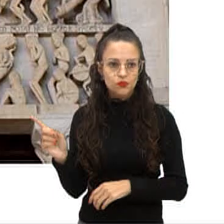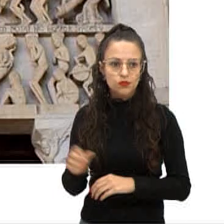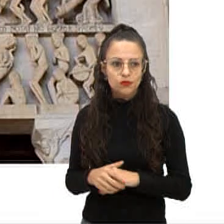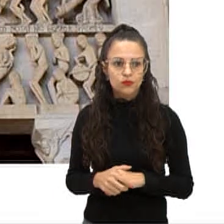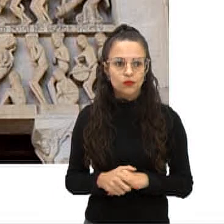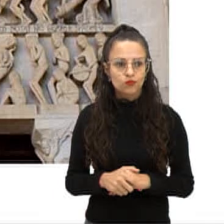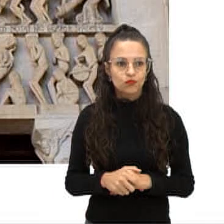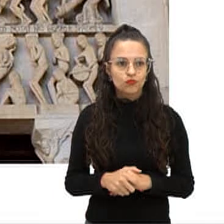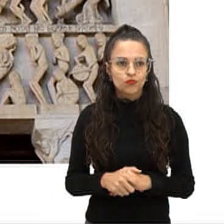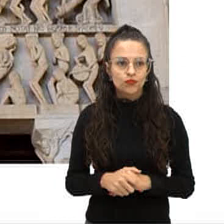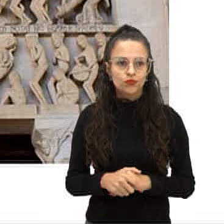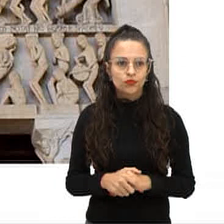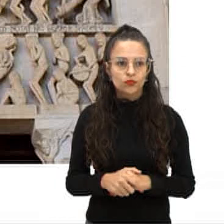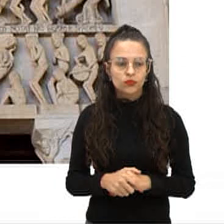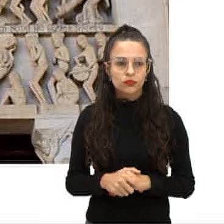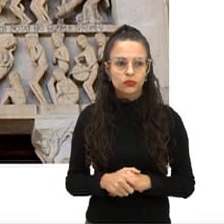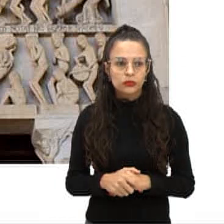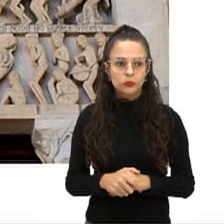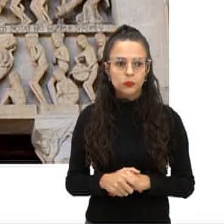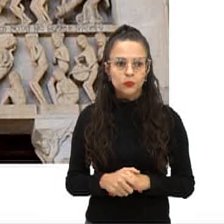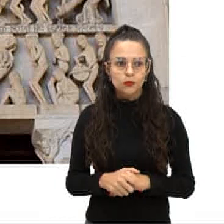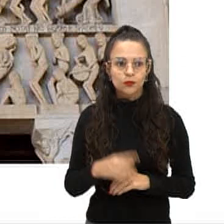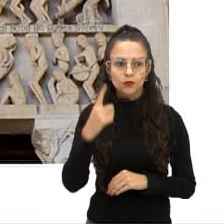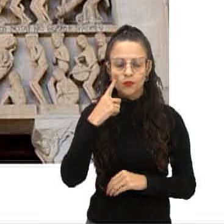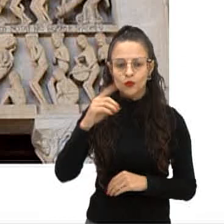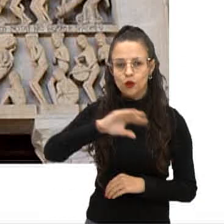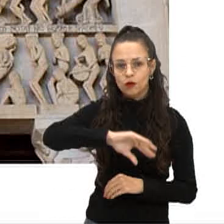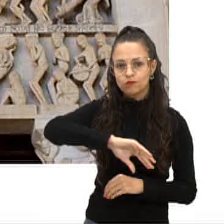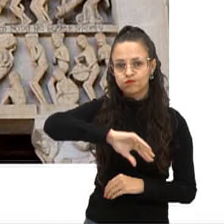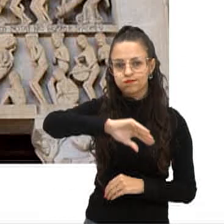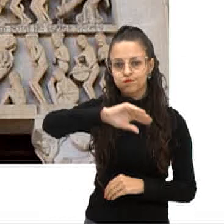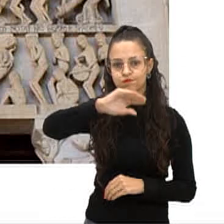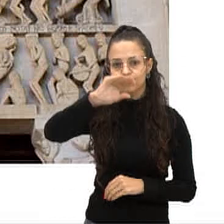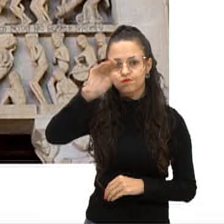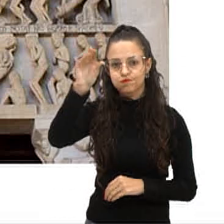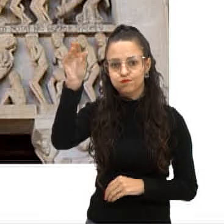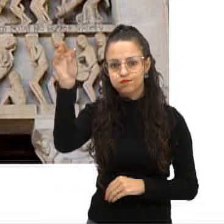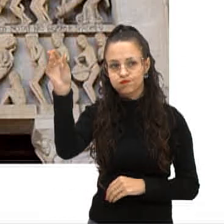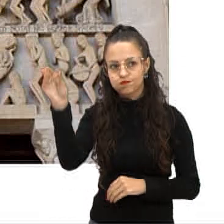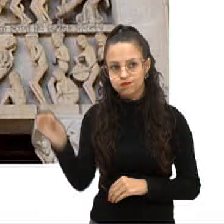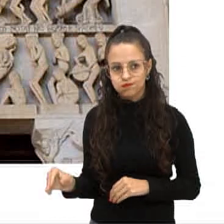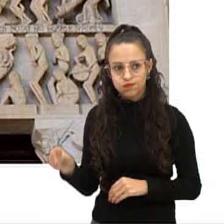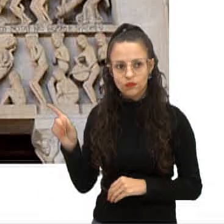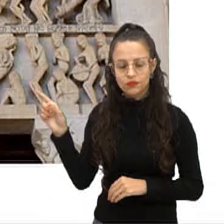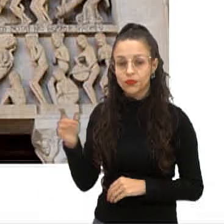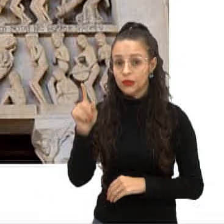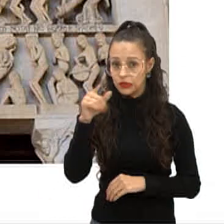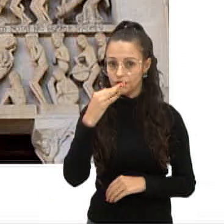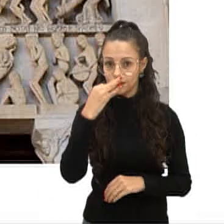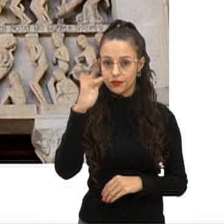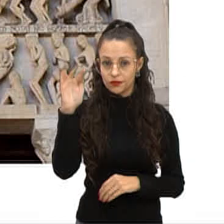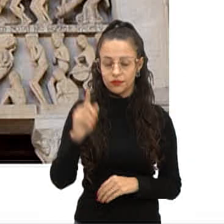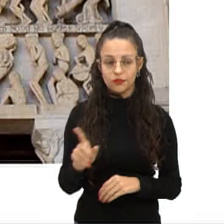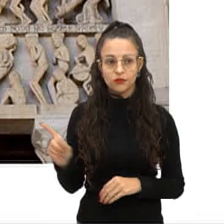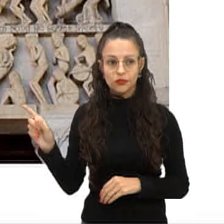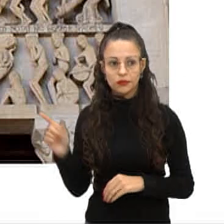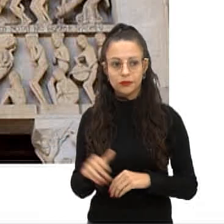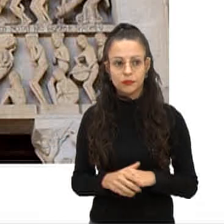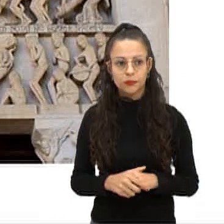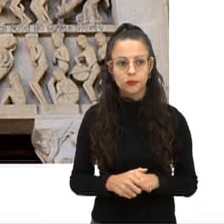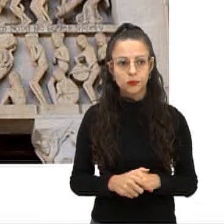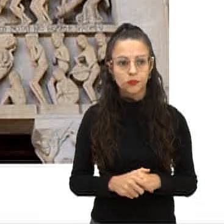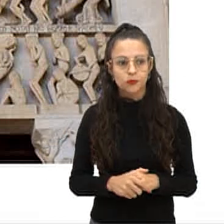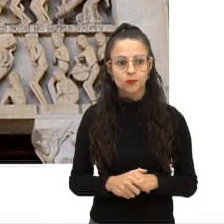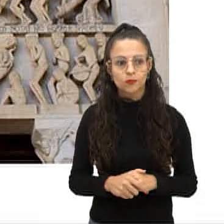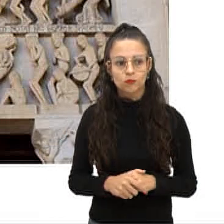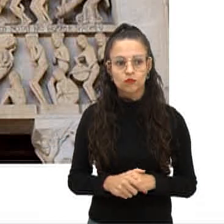tá? Aqui o tímpano, tá? Você vai ter o São Lázaro de Autun, na França, esse tímpano de